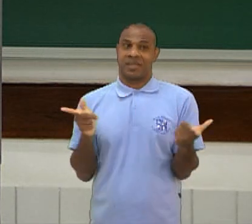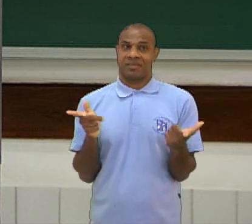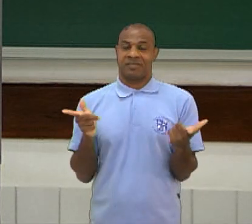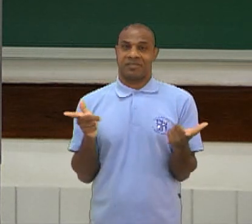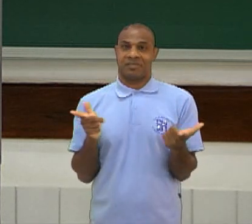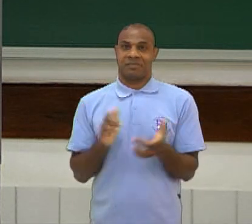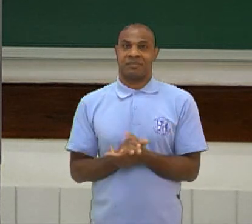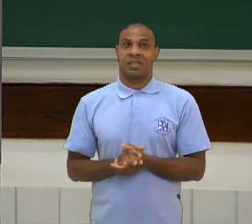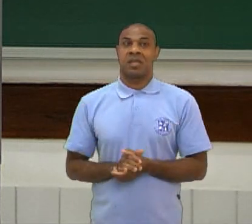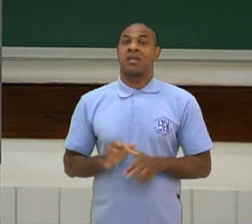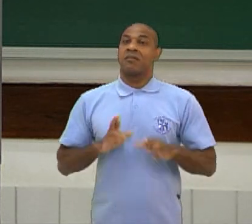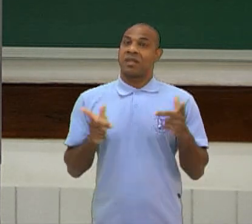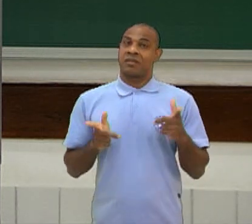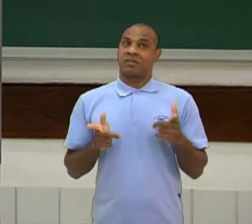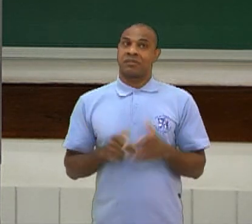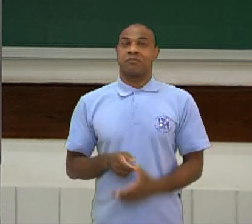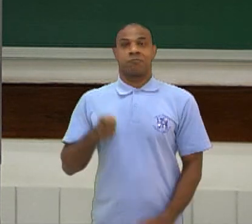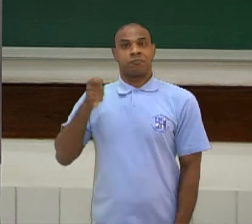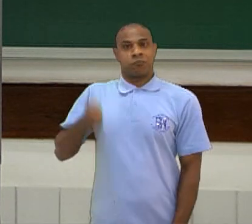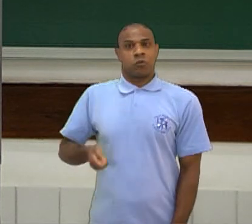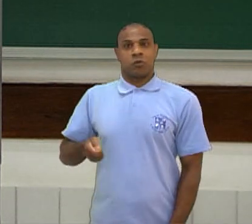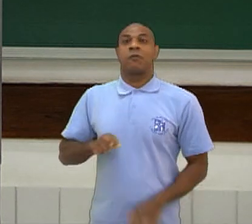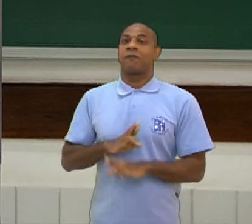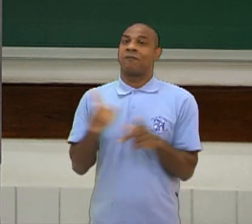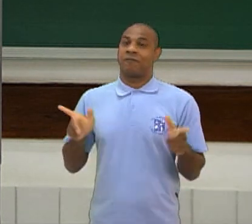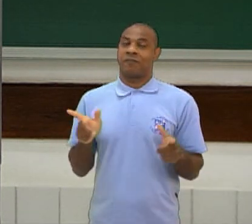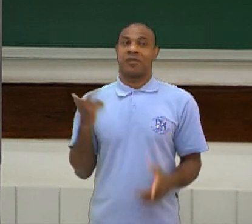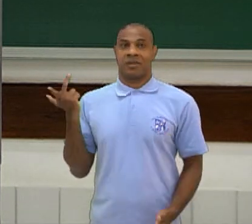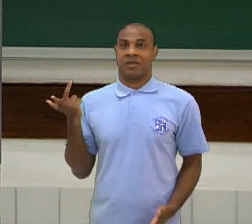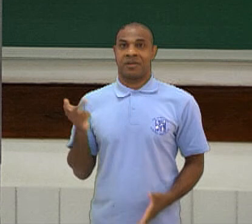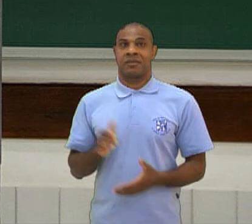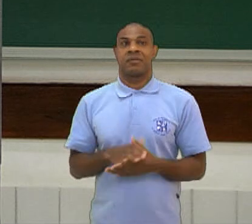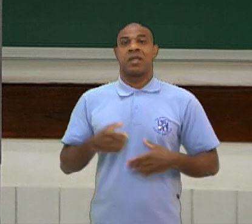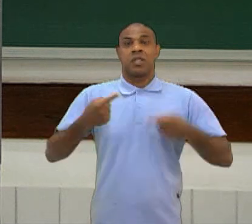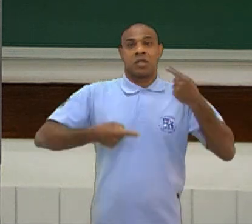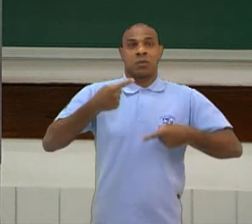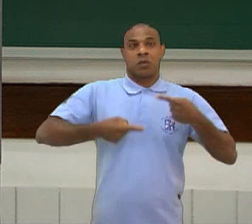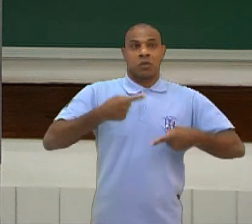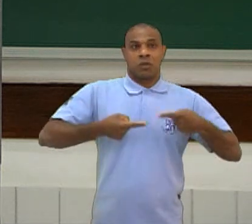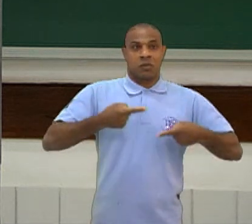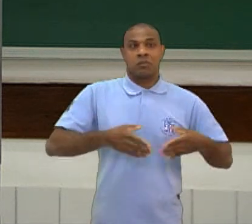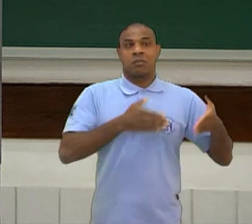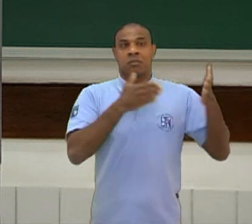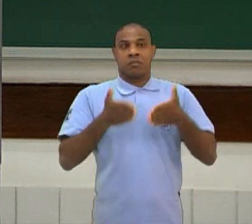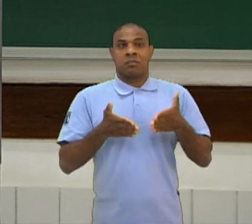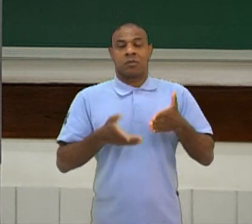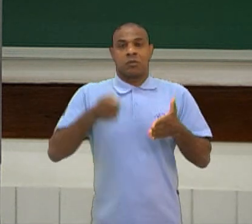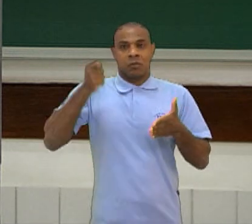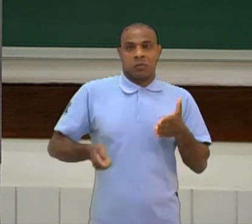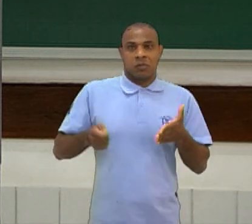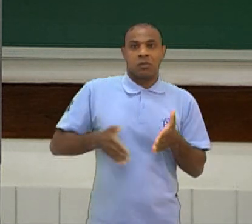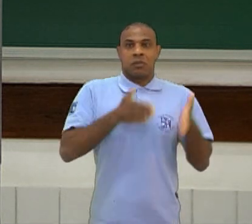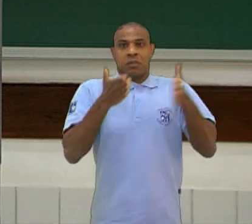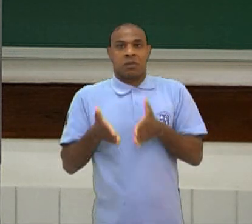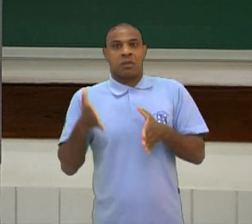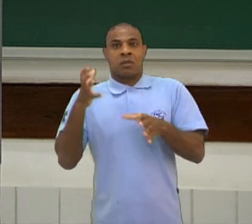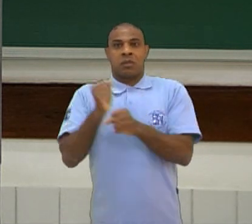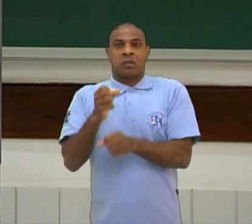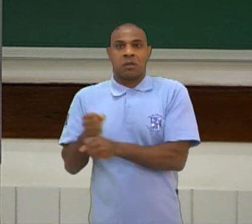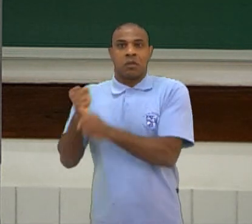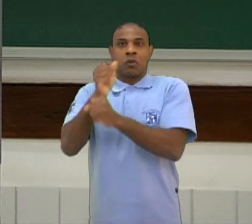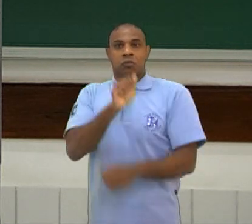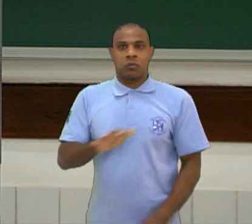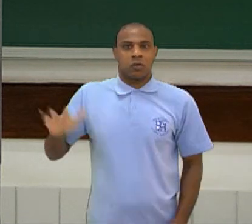do autoritarismo. Então, é uma escala, a gente sai da democracia, vai para o autoritarismo e o totalitarismo é o exagero